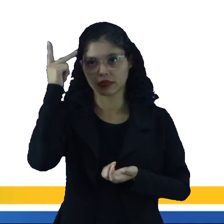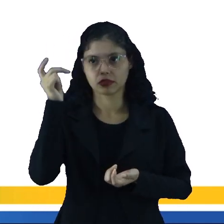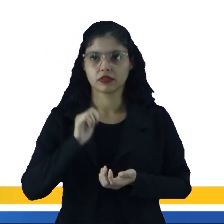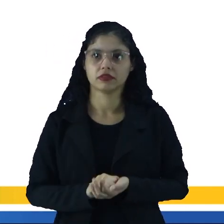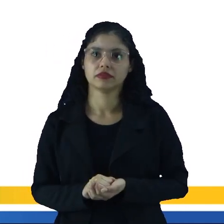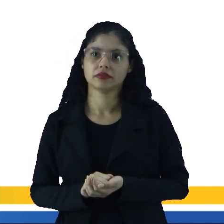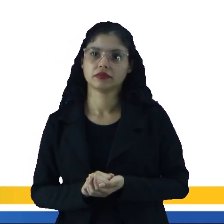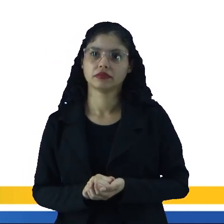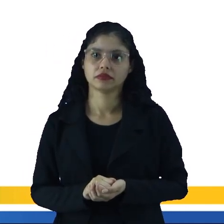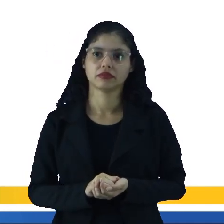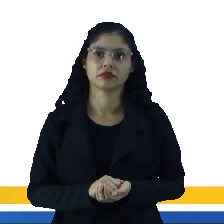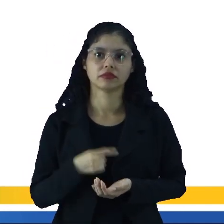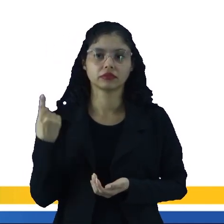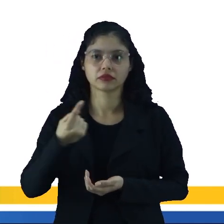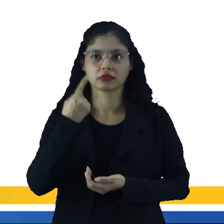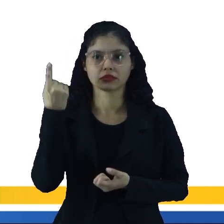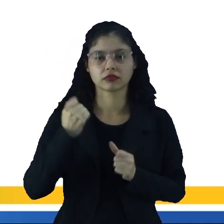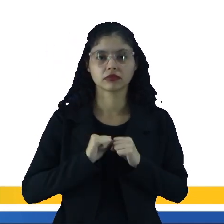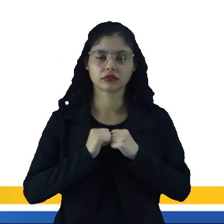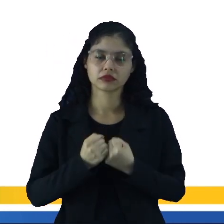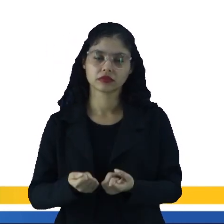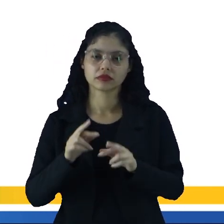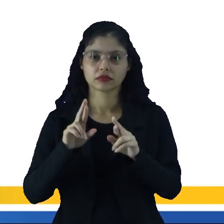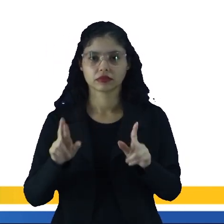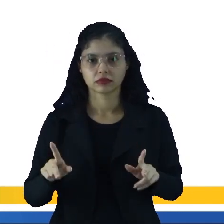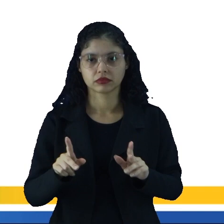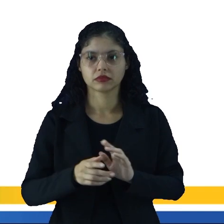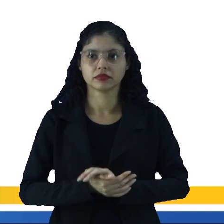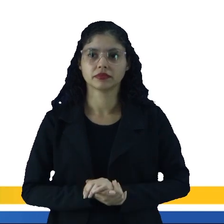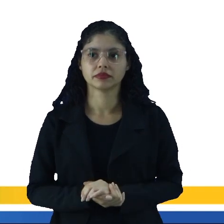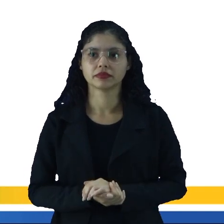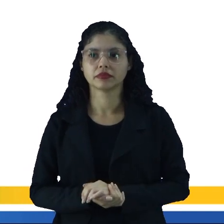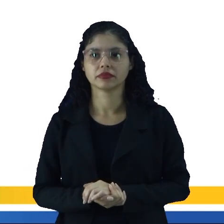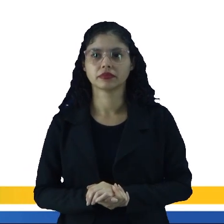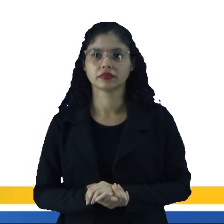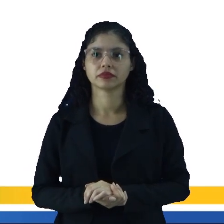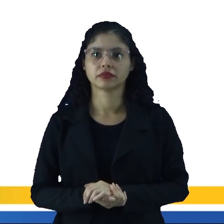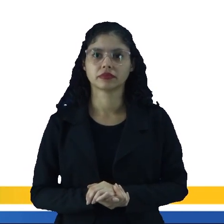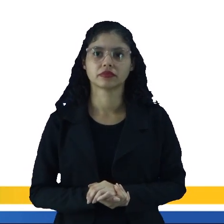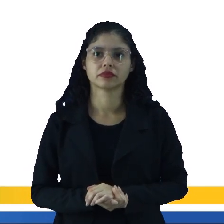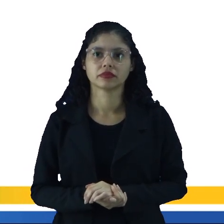de pessoas com determinada altura e peso diferente.